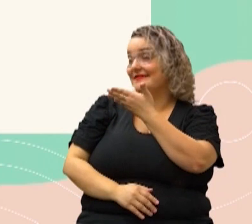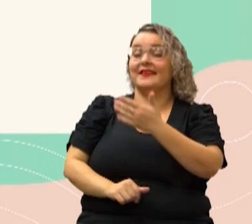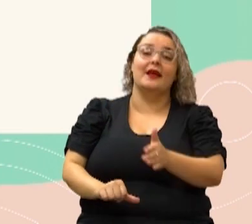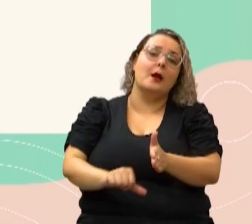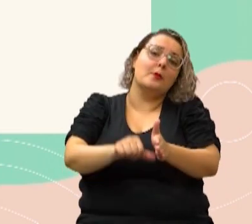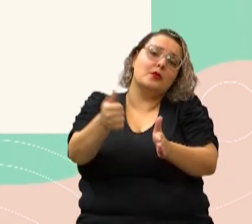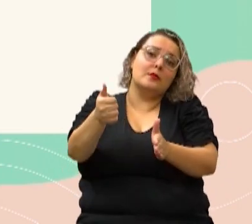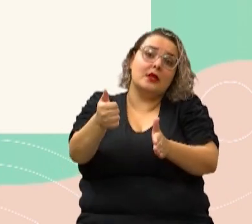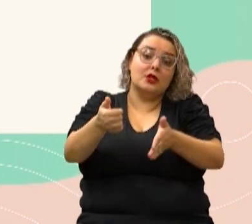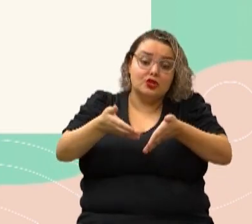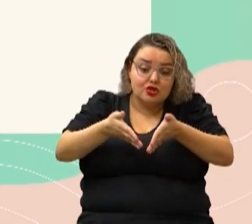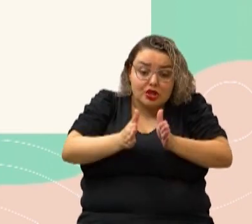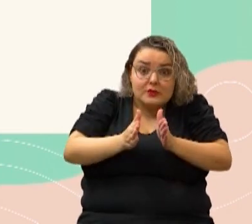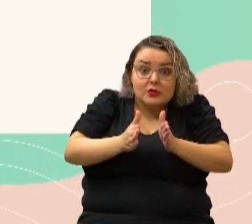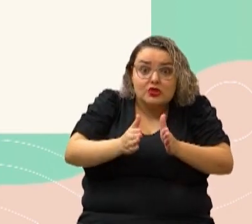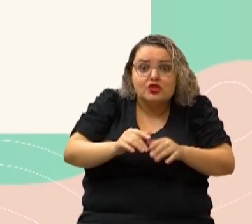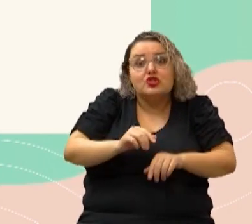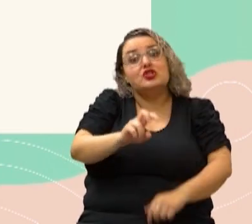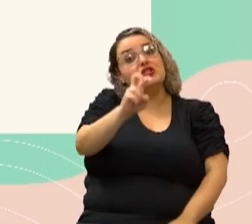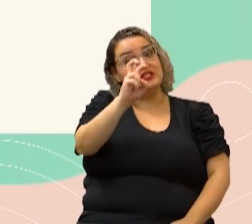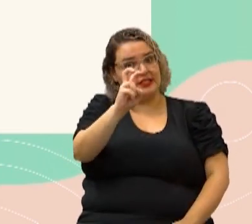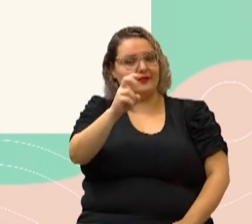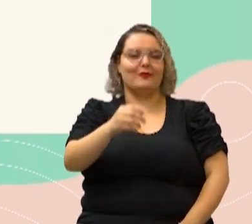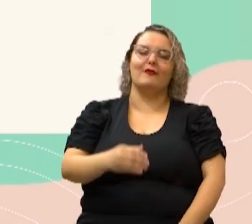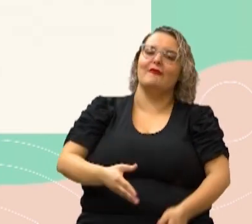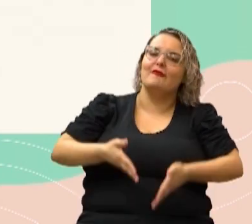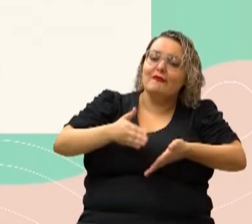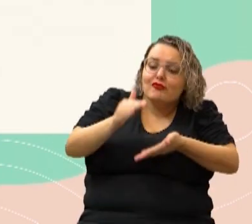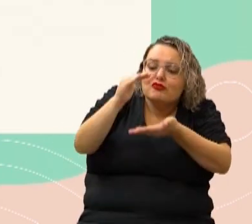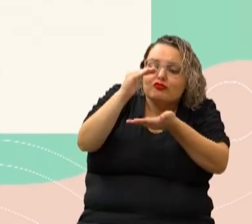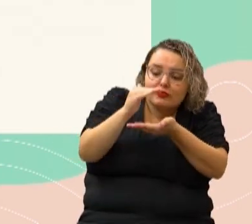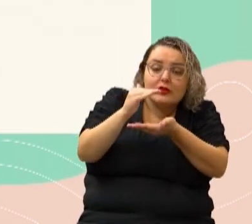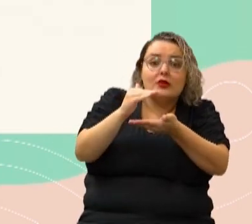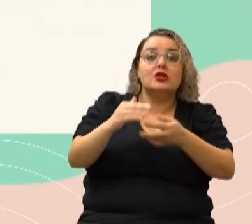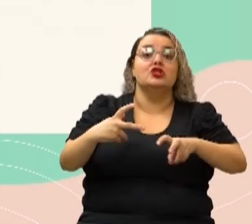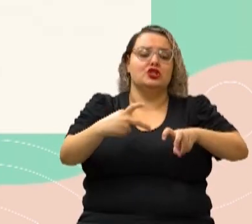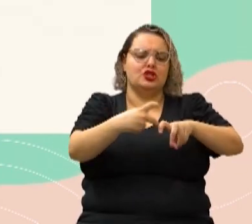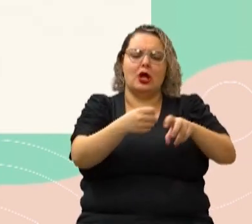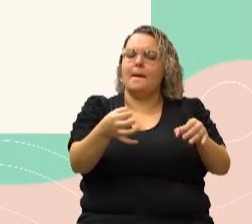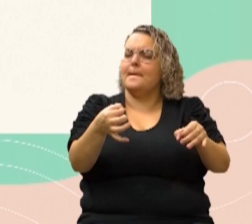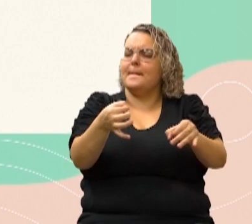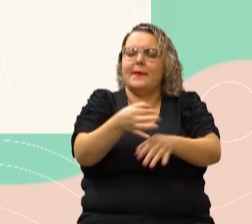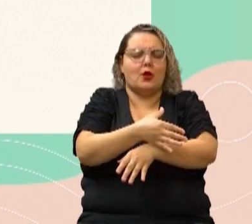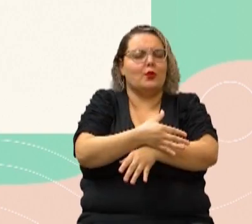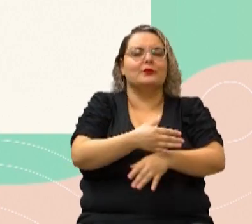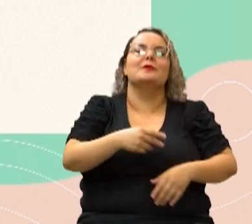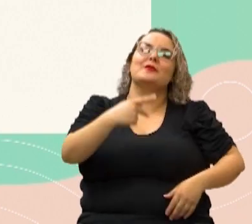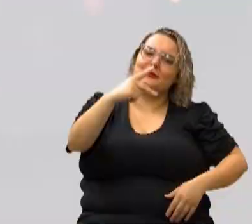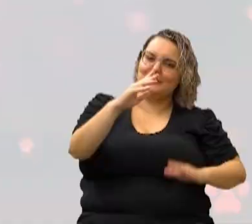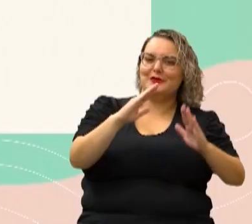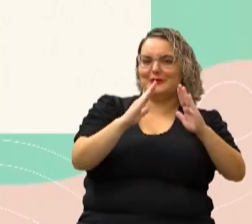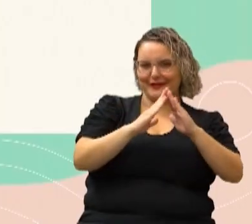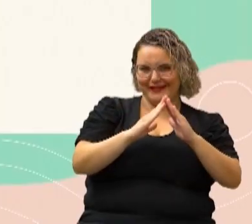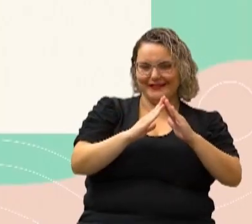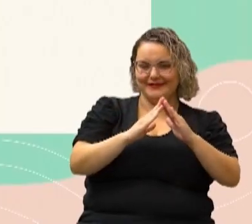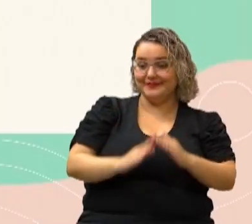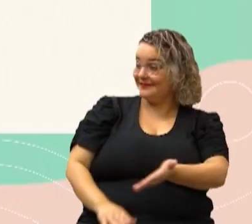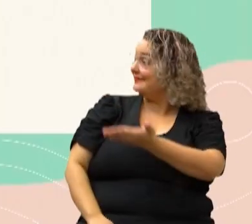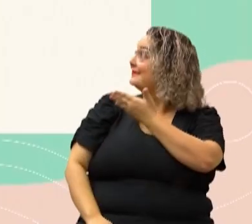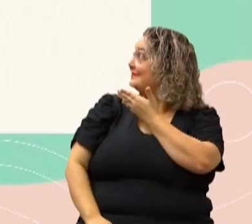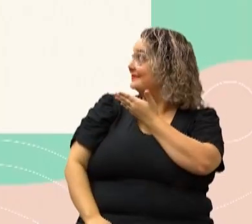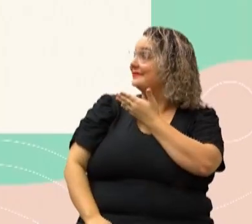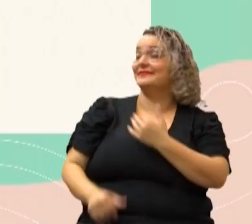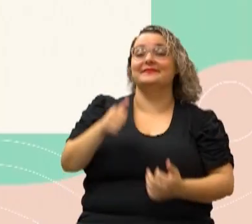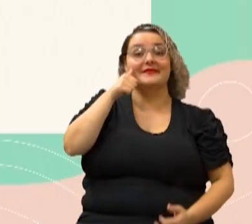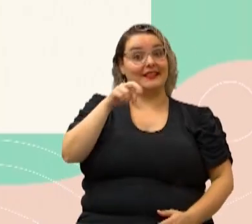TT é a primeira de uma ninhada de 5 filhotinhos. Ela está vermifugada e pronta para ir para o seu lar. Essa é a